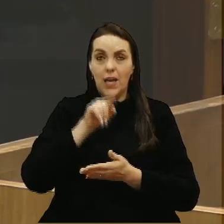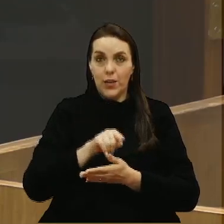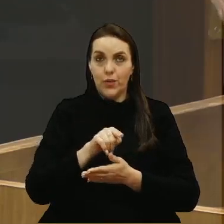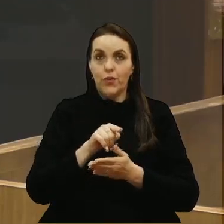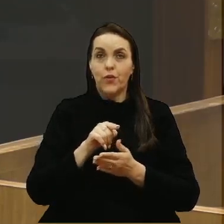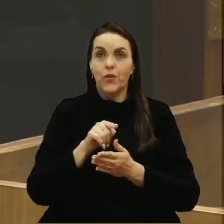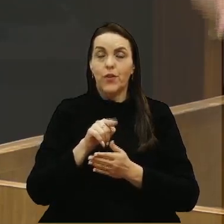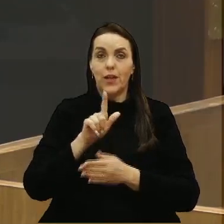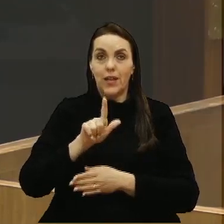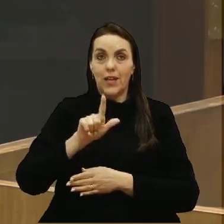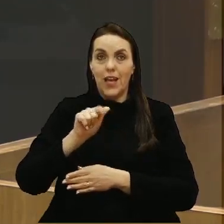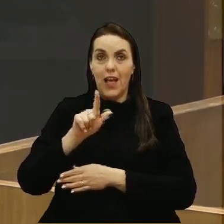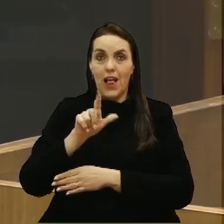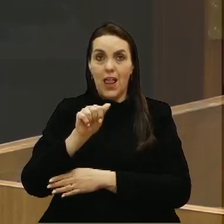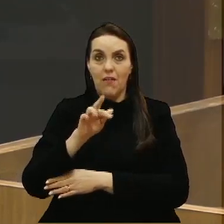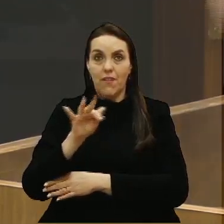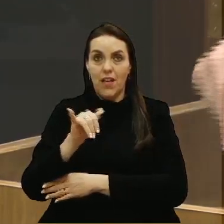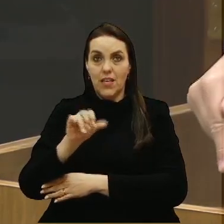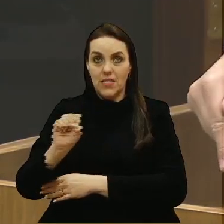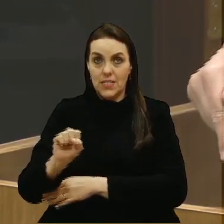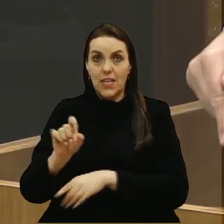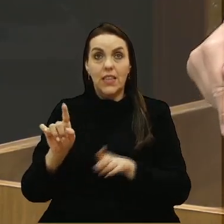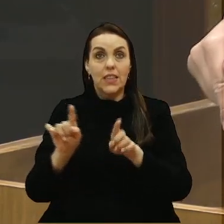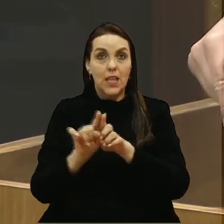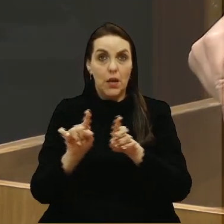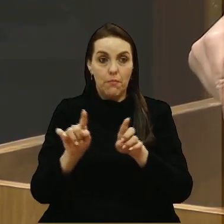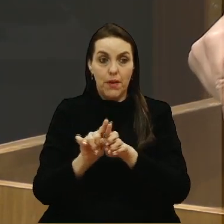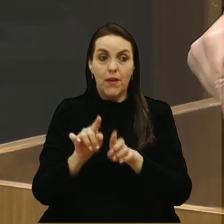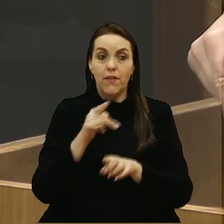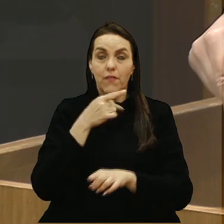secretário Galafassi, de Farroupilha,